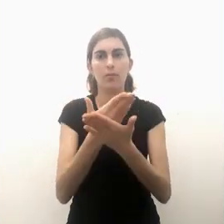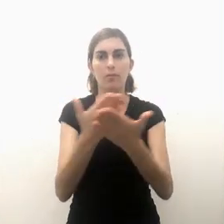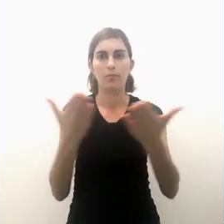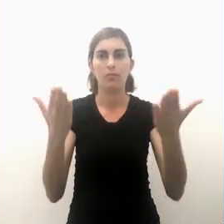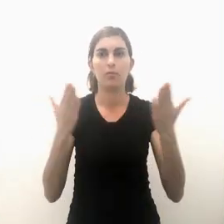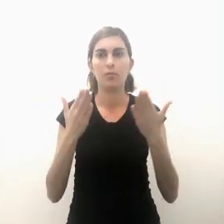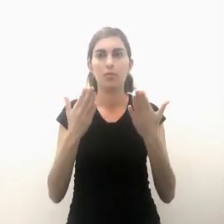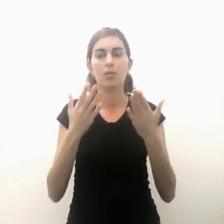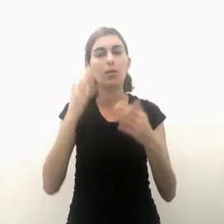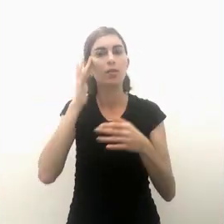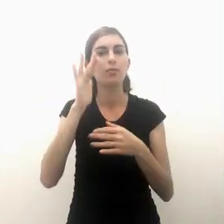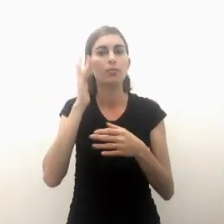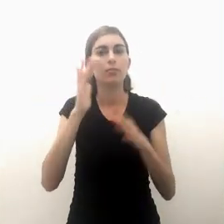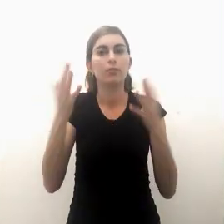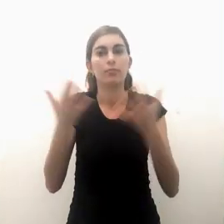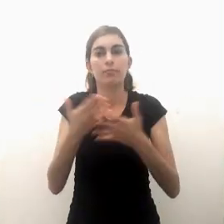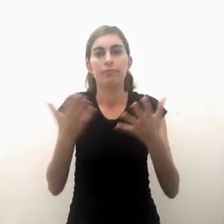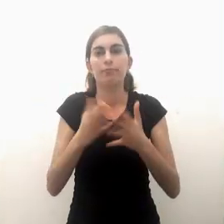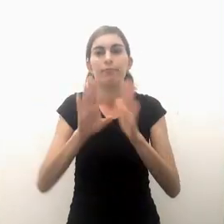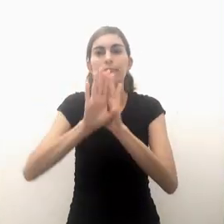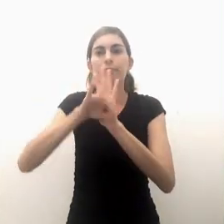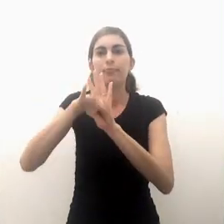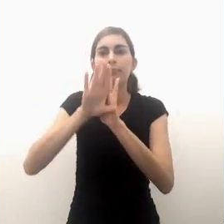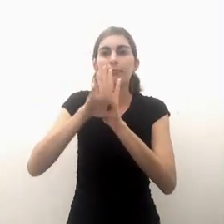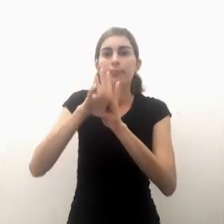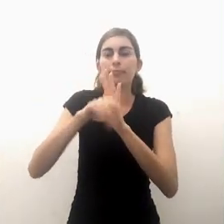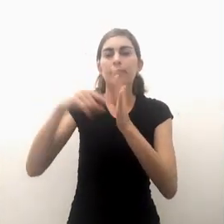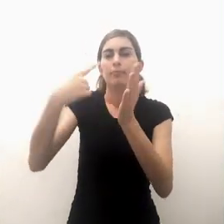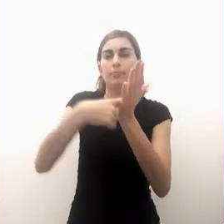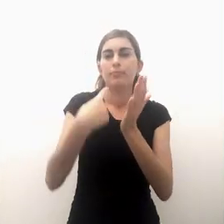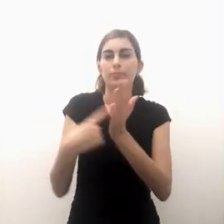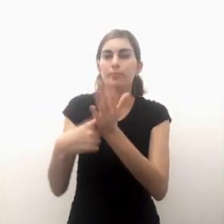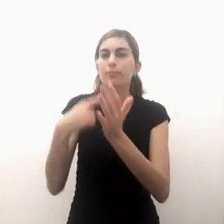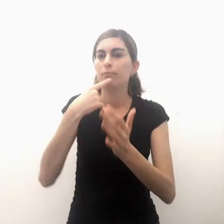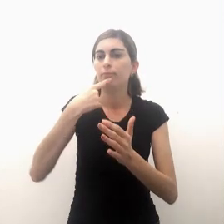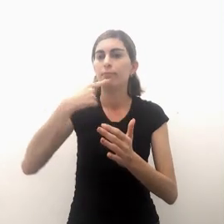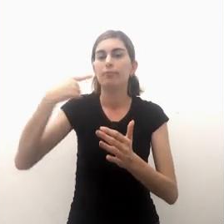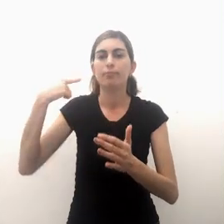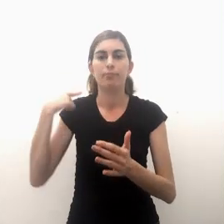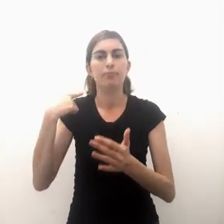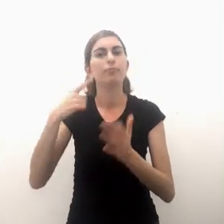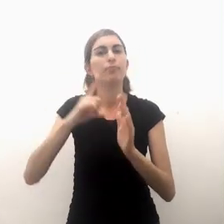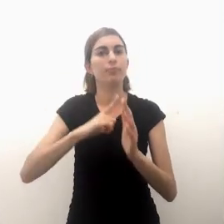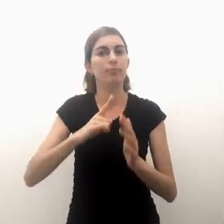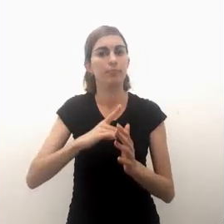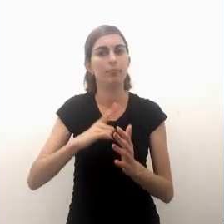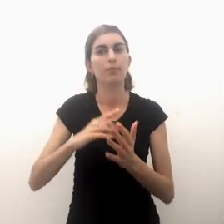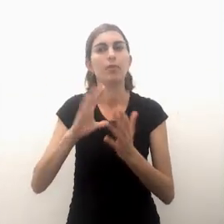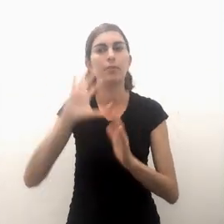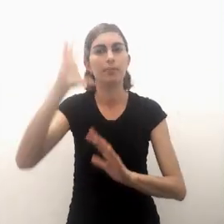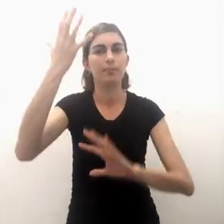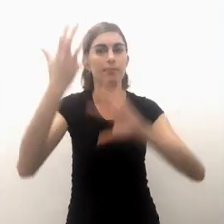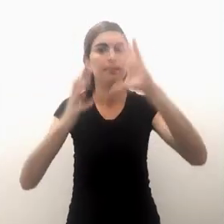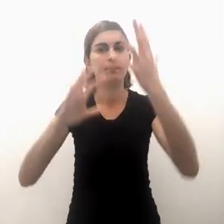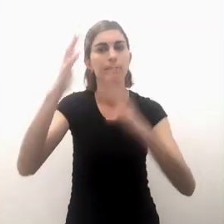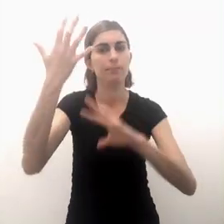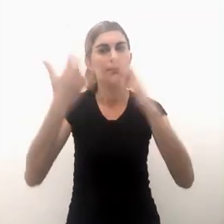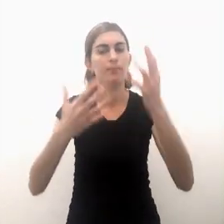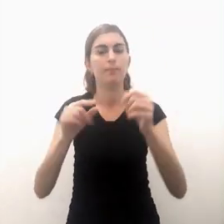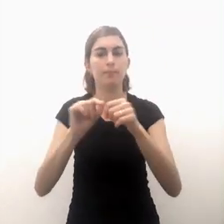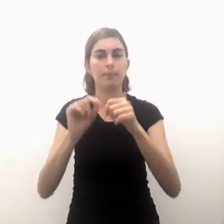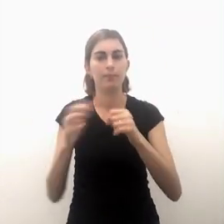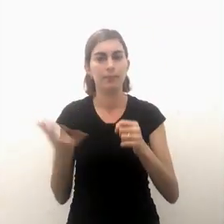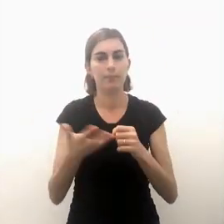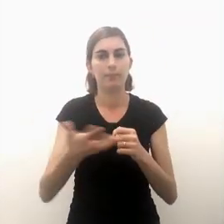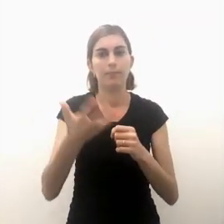quero que a gente entenda agora alguns conceitos, né, alguns acordos atuais que estão ocorrendo, né, e que